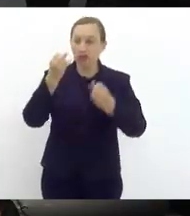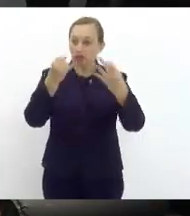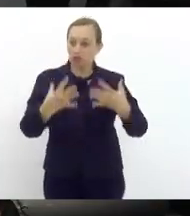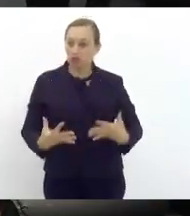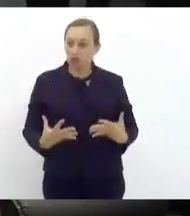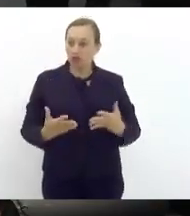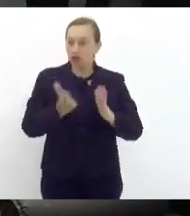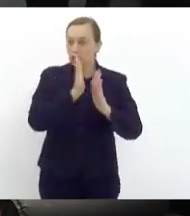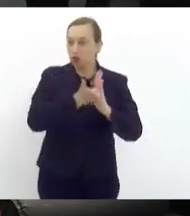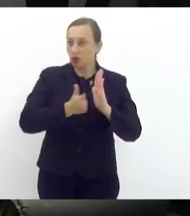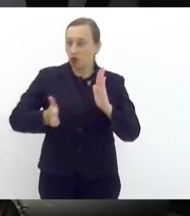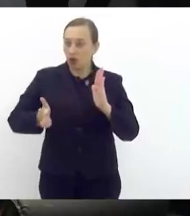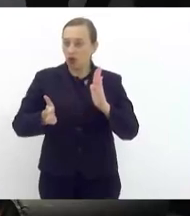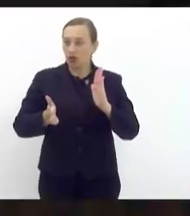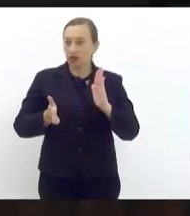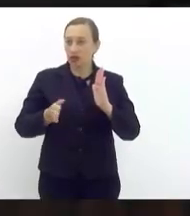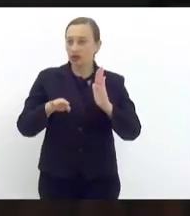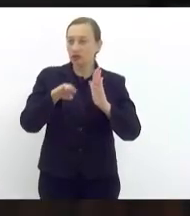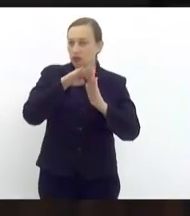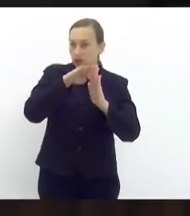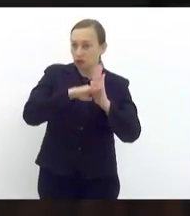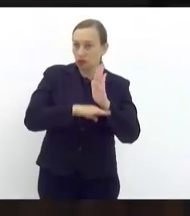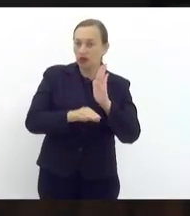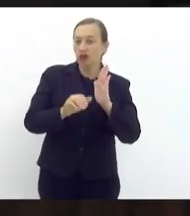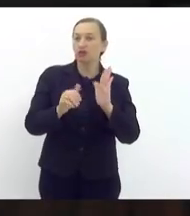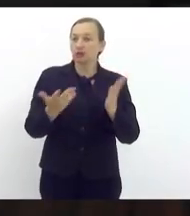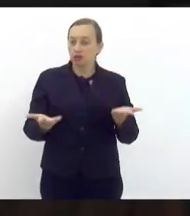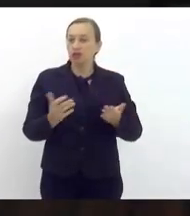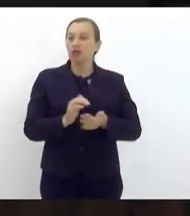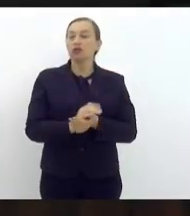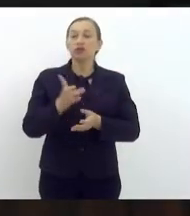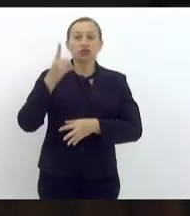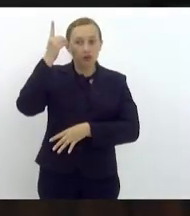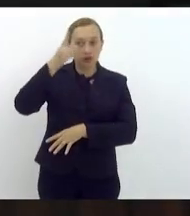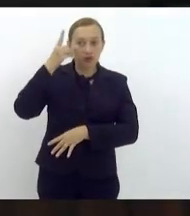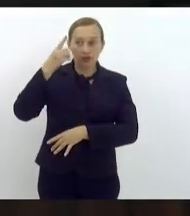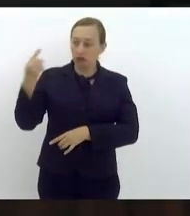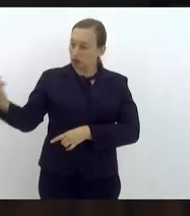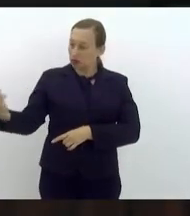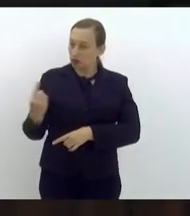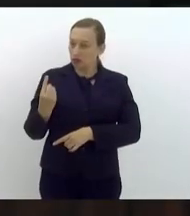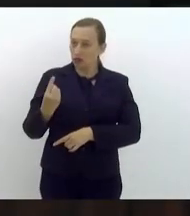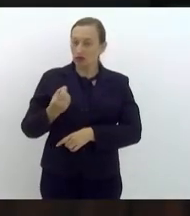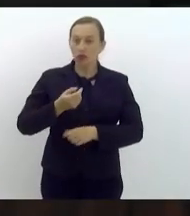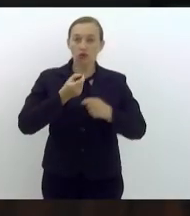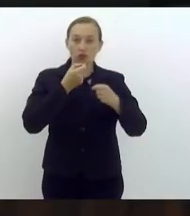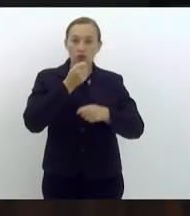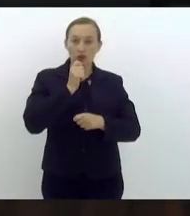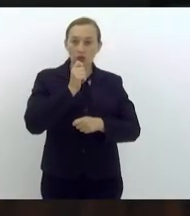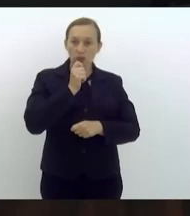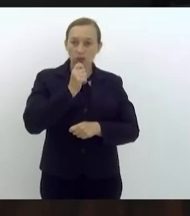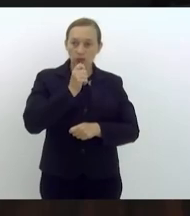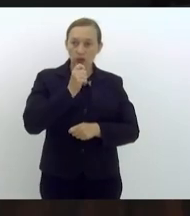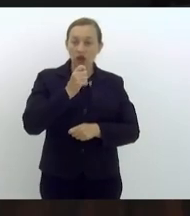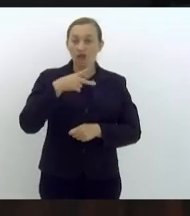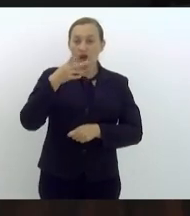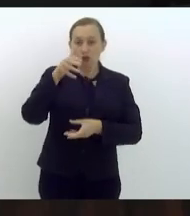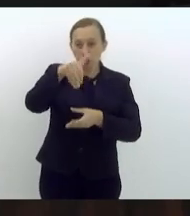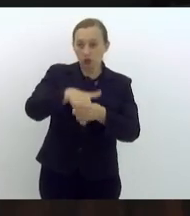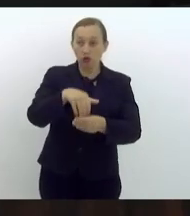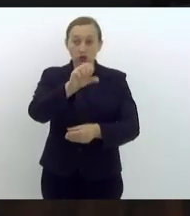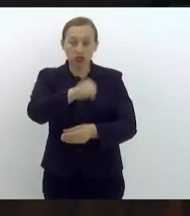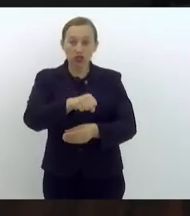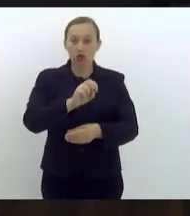dará em ordem alfabética e os parlamentares declinados deverão vir ao microfone e proclamar em aberto seu voto